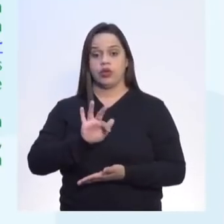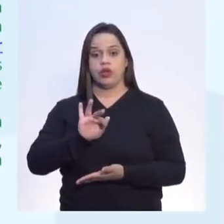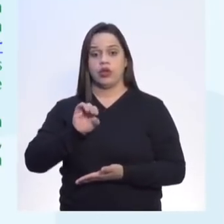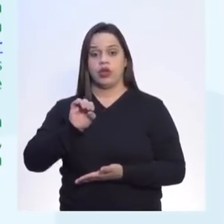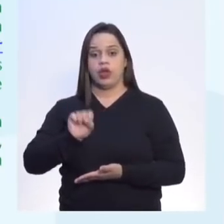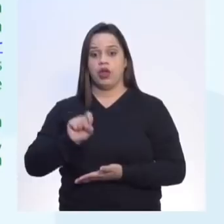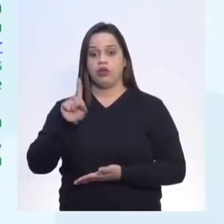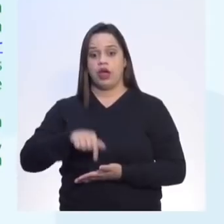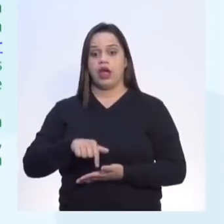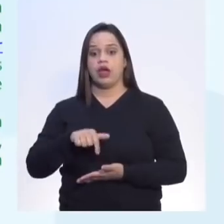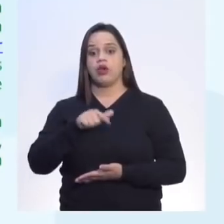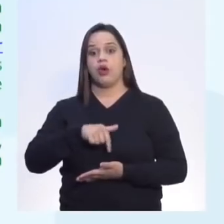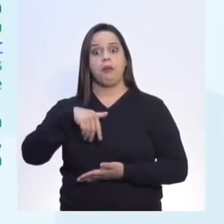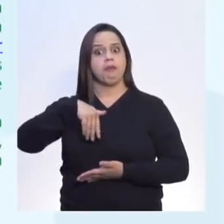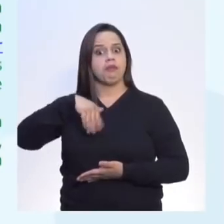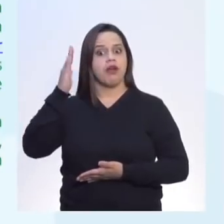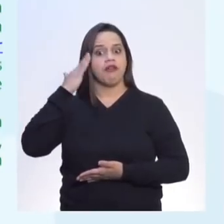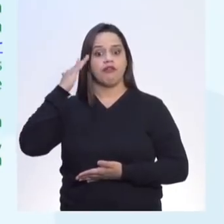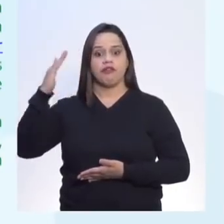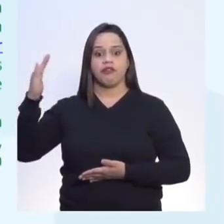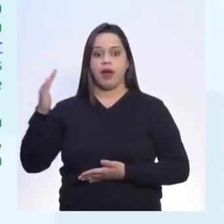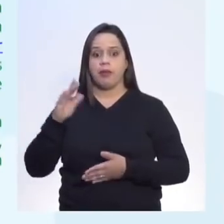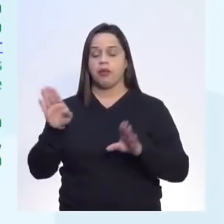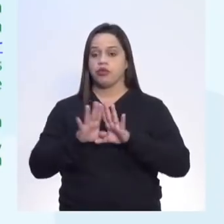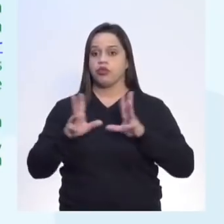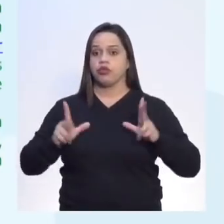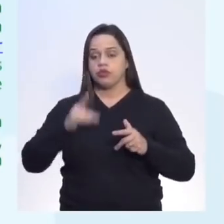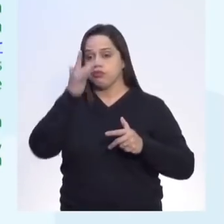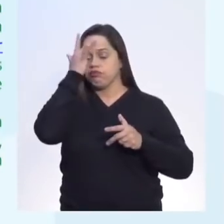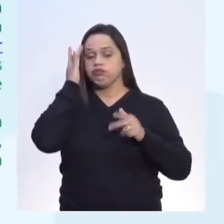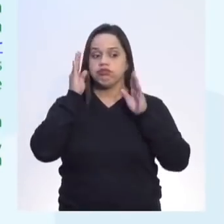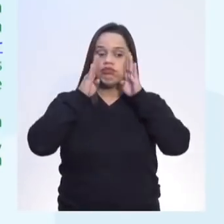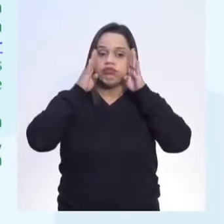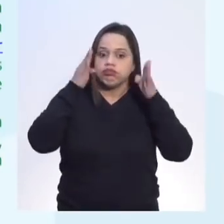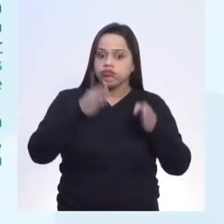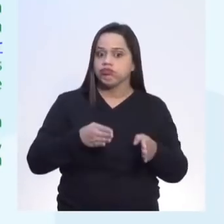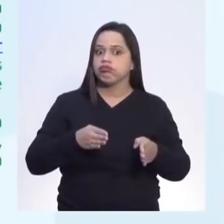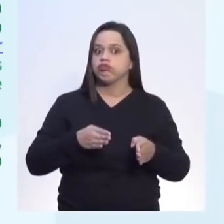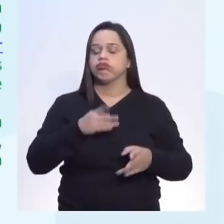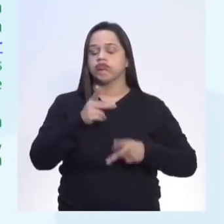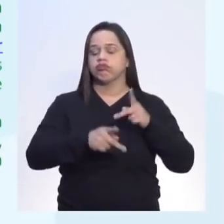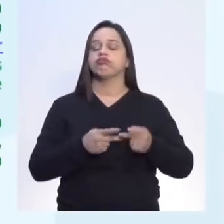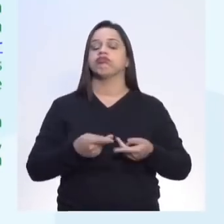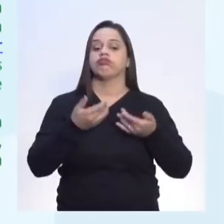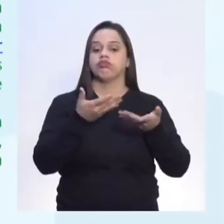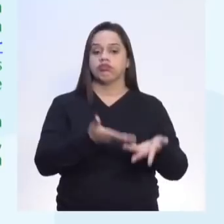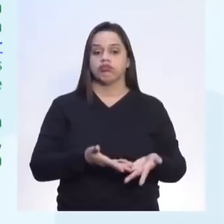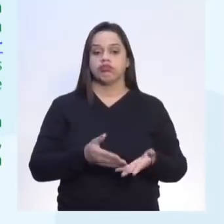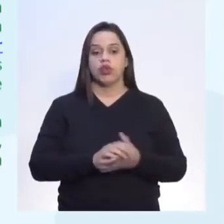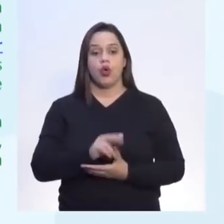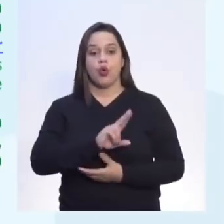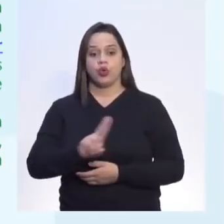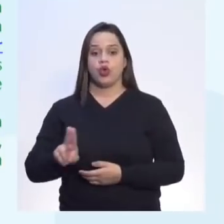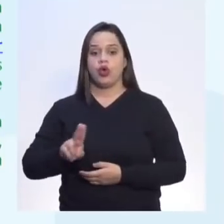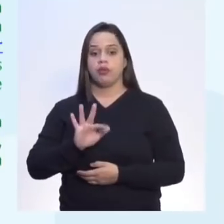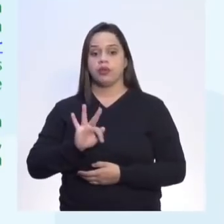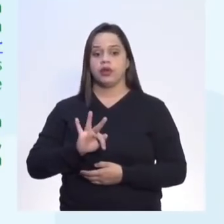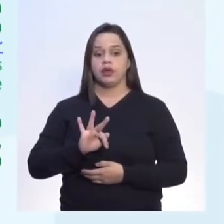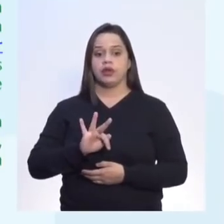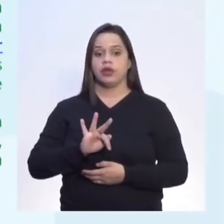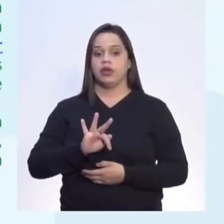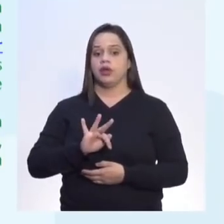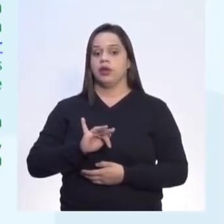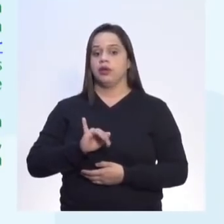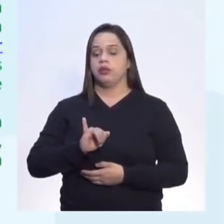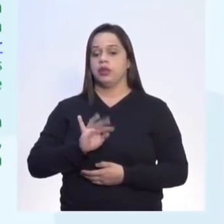fiáveis, é isso, Deia? Fiáveis oráculos do mundo grego. O nome Pítia, Pito ou Pifo, né, que às vezes o TH também